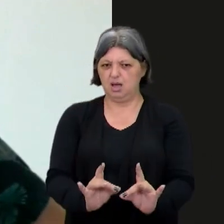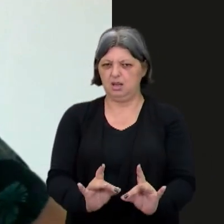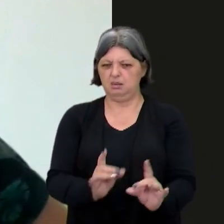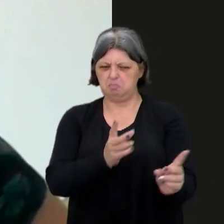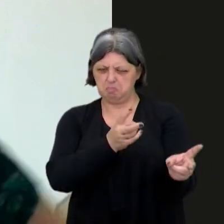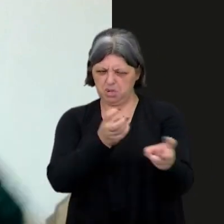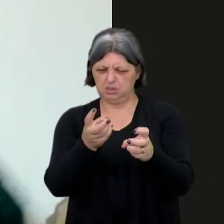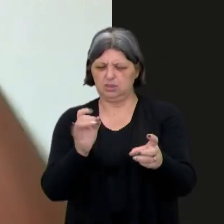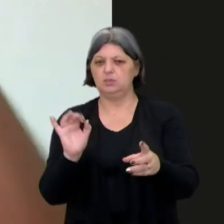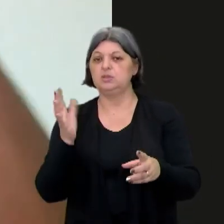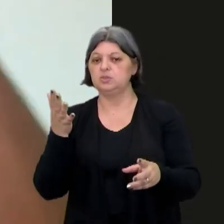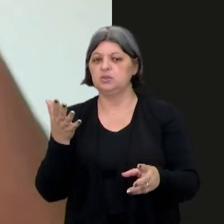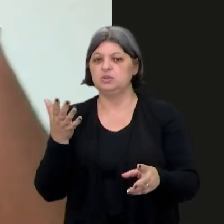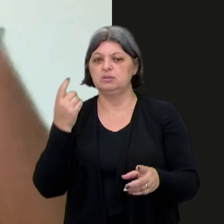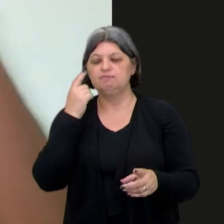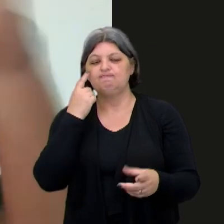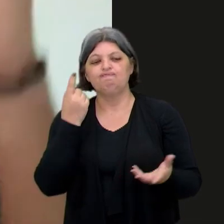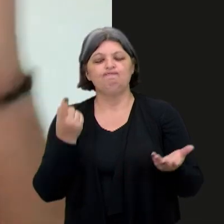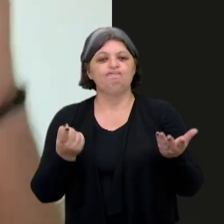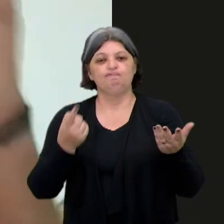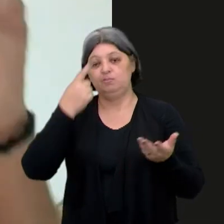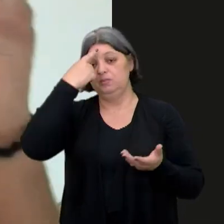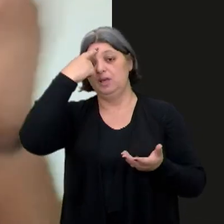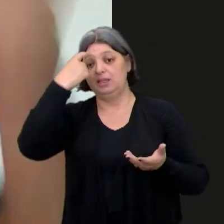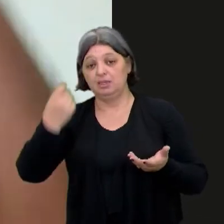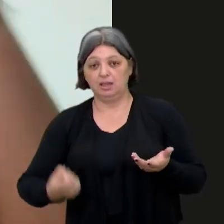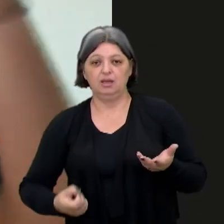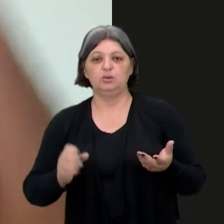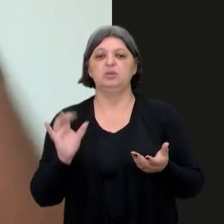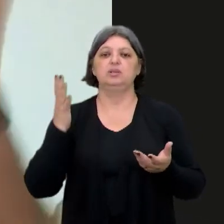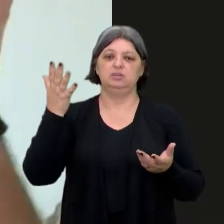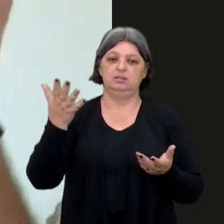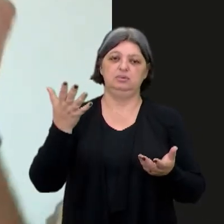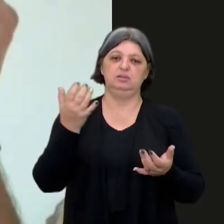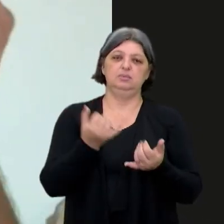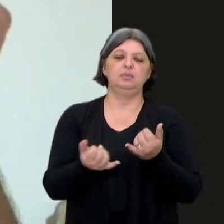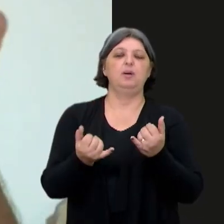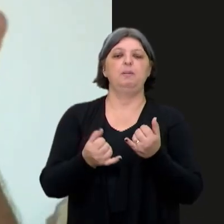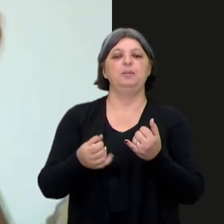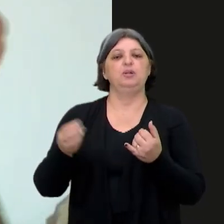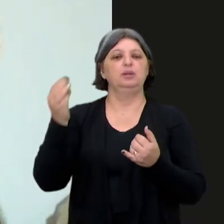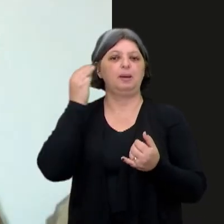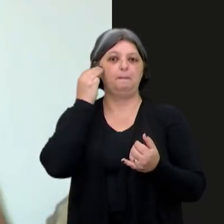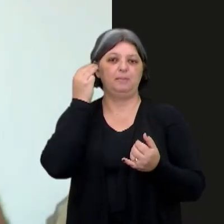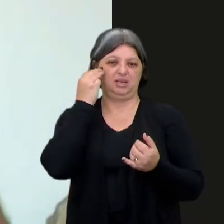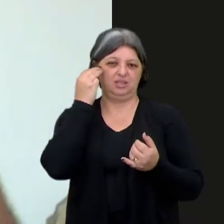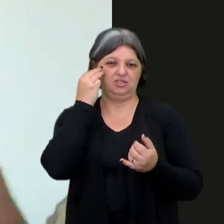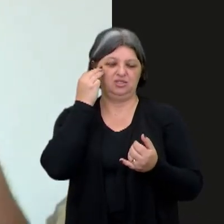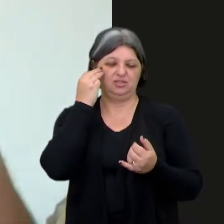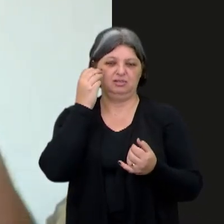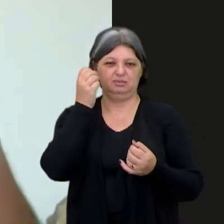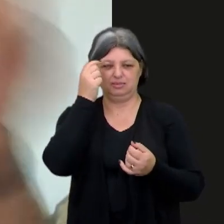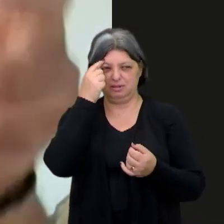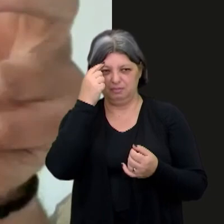situações e minimamente tirem alguma ideia daquilo ali como se fosse uma charge mental, assim, porque fazer